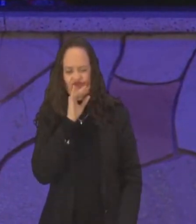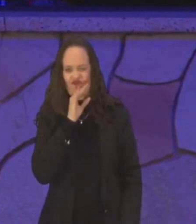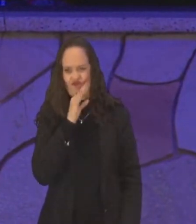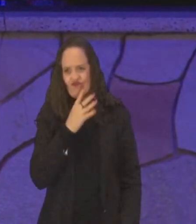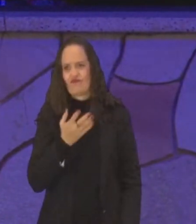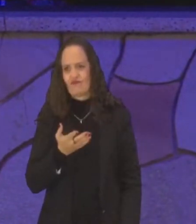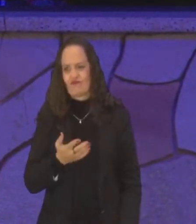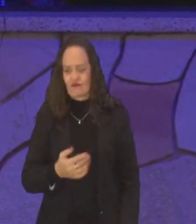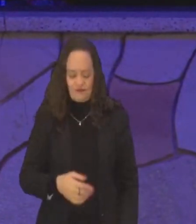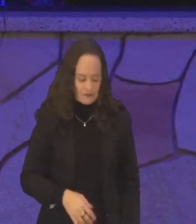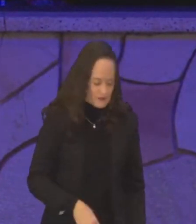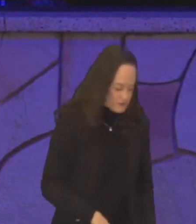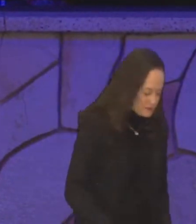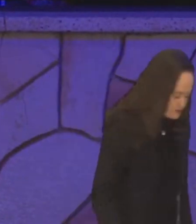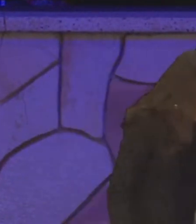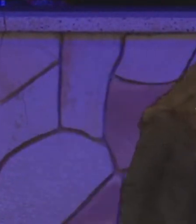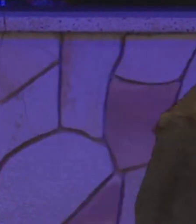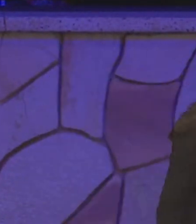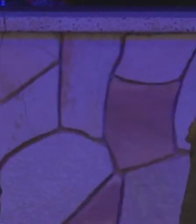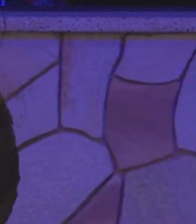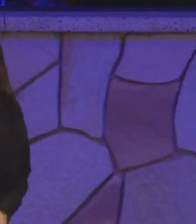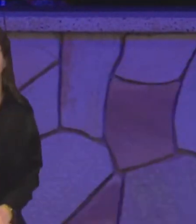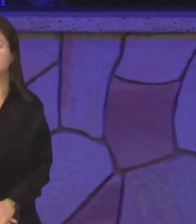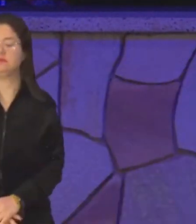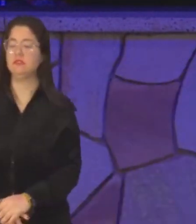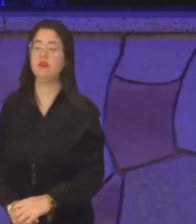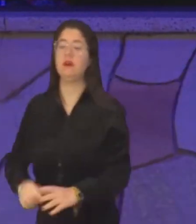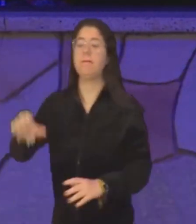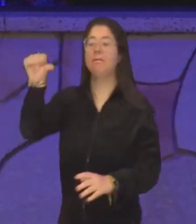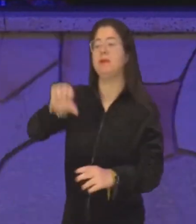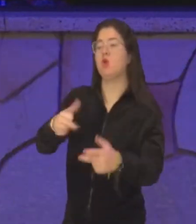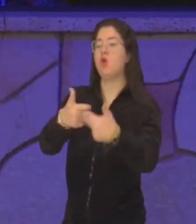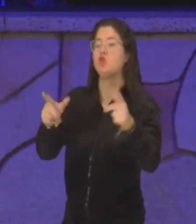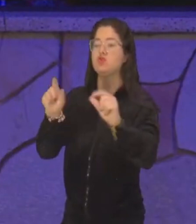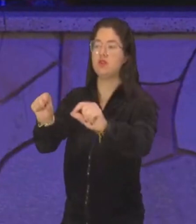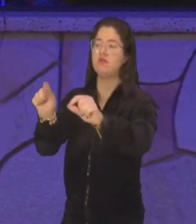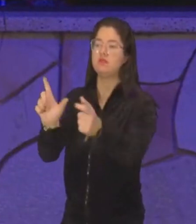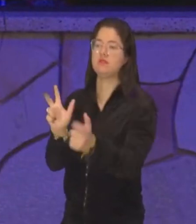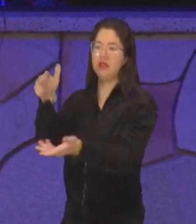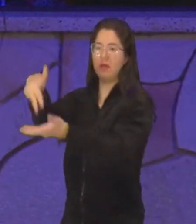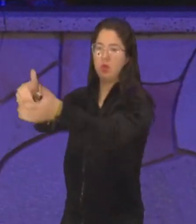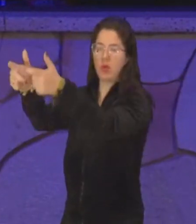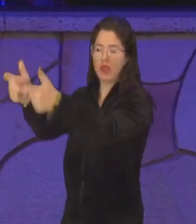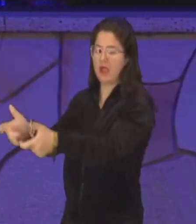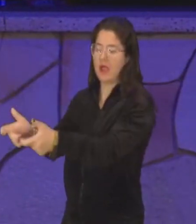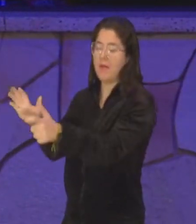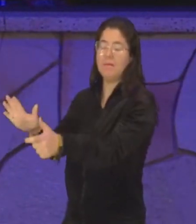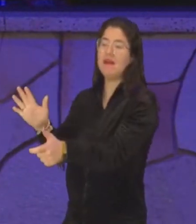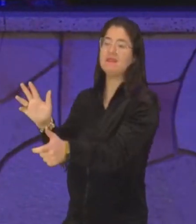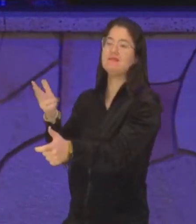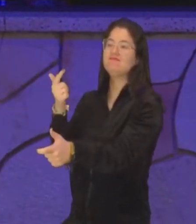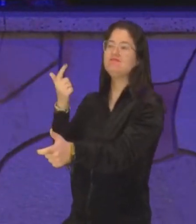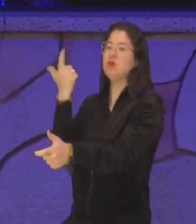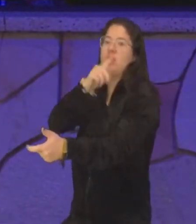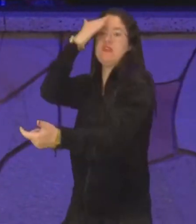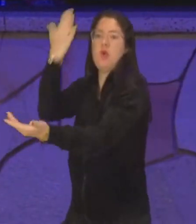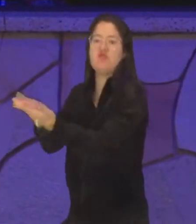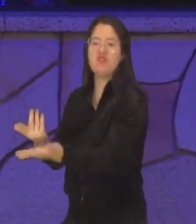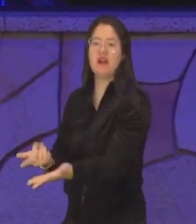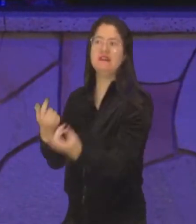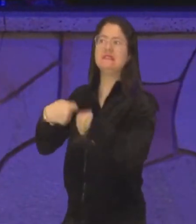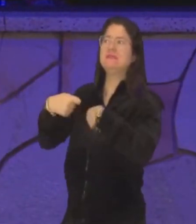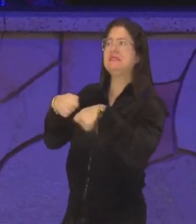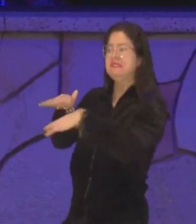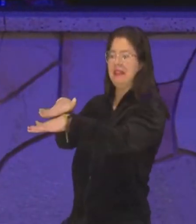A pior coisa é você estar num ambiente que você não pode confiar nas pessoas. Você tem que pensar no que você vai falar, no que você vai fazer, no que você vai agir, o que você